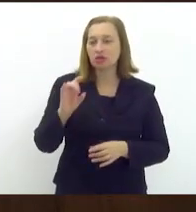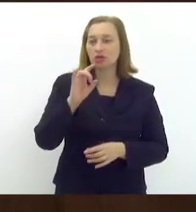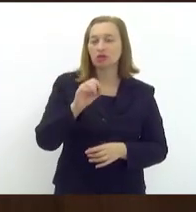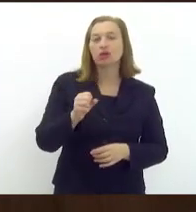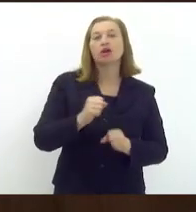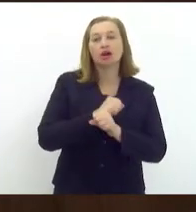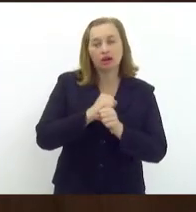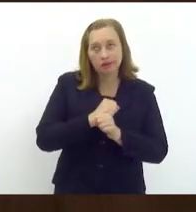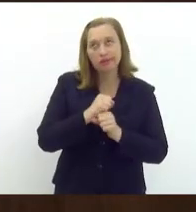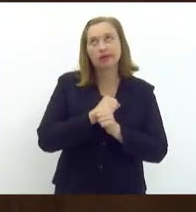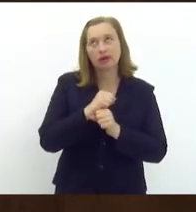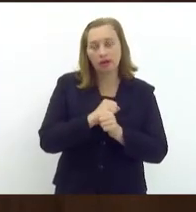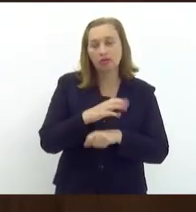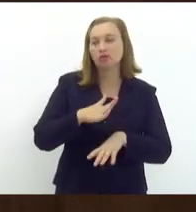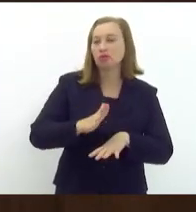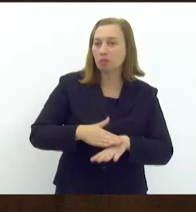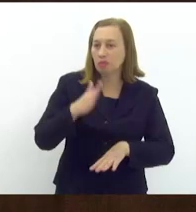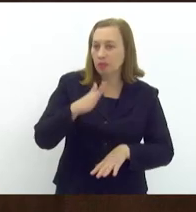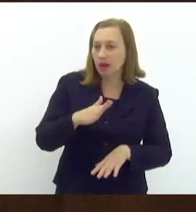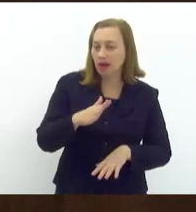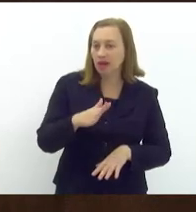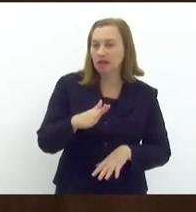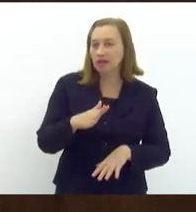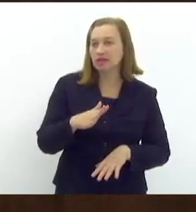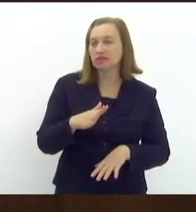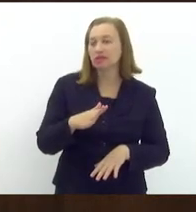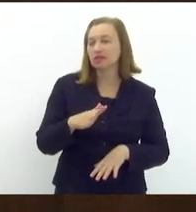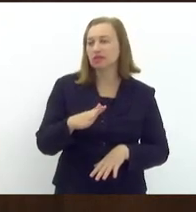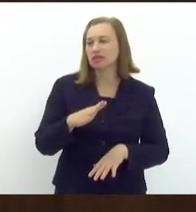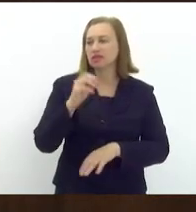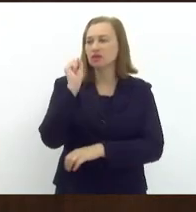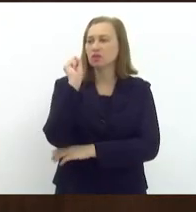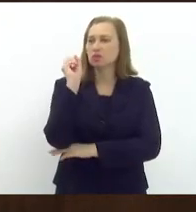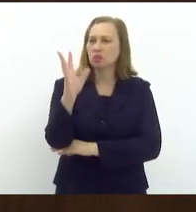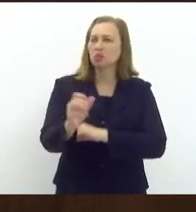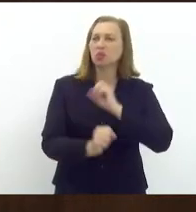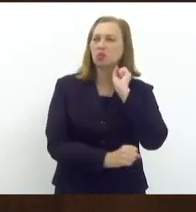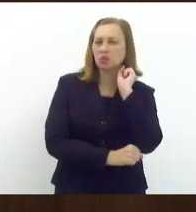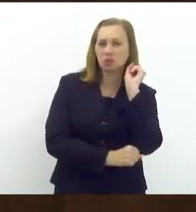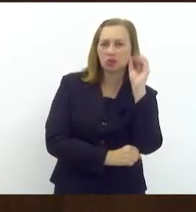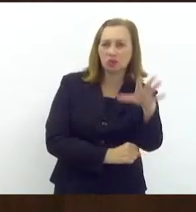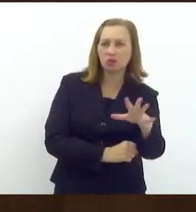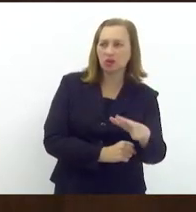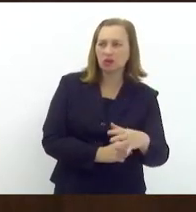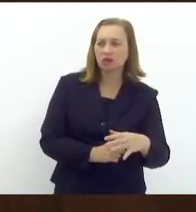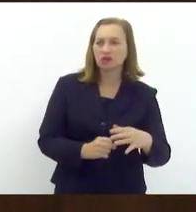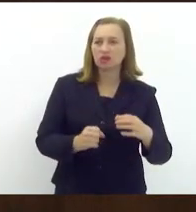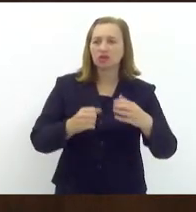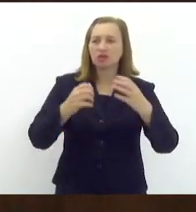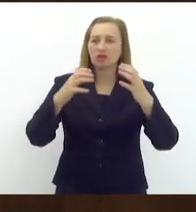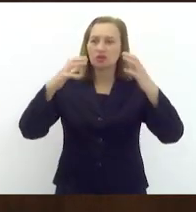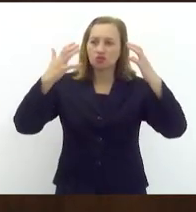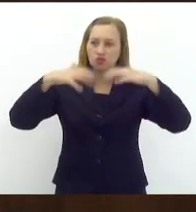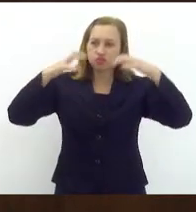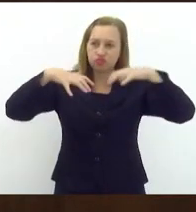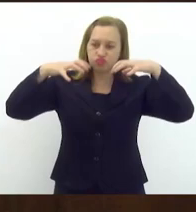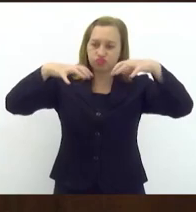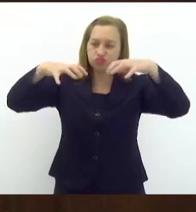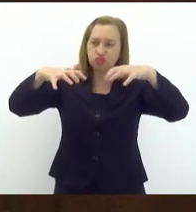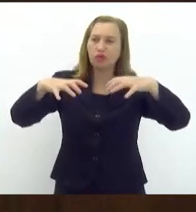e quanto mais vegetado tiver Petrópolis quanto mais unidades de conservação